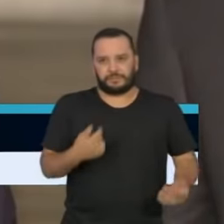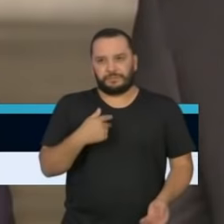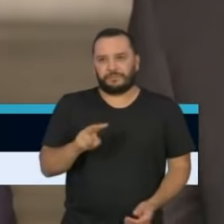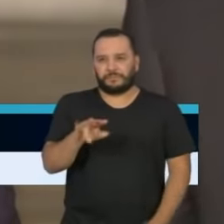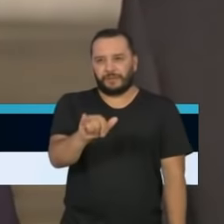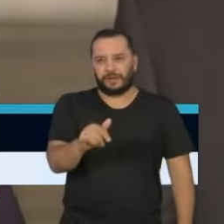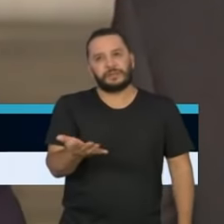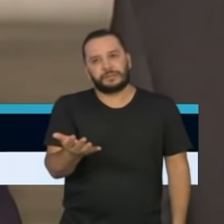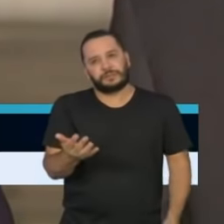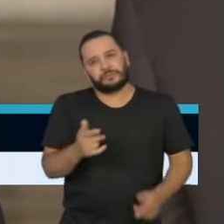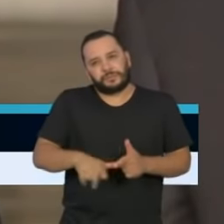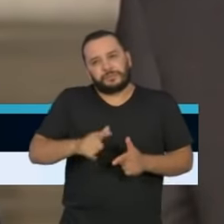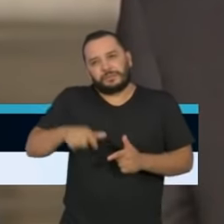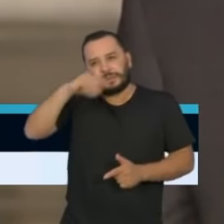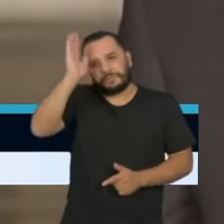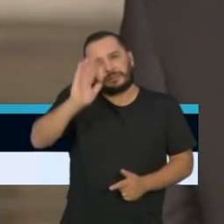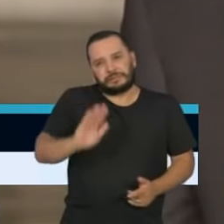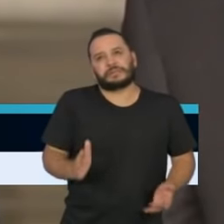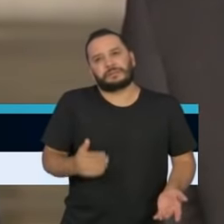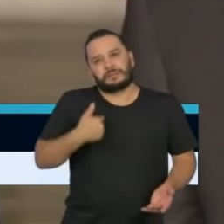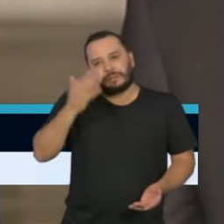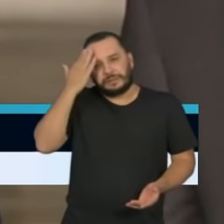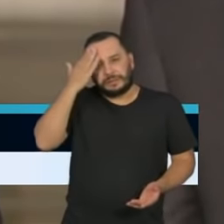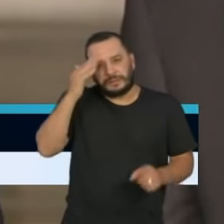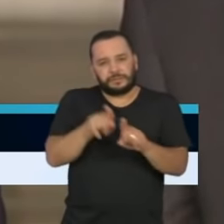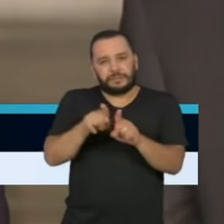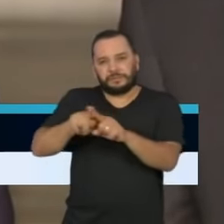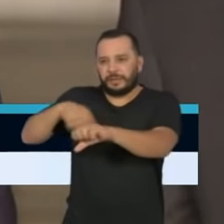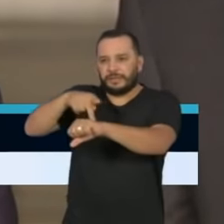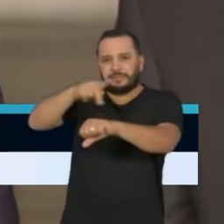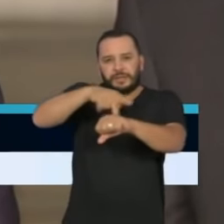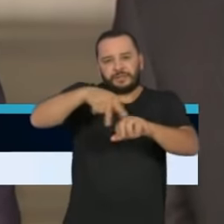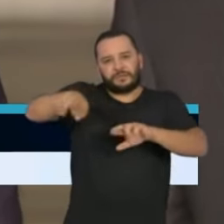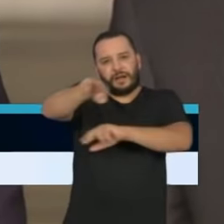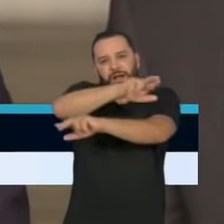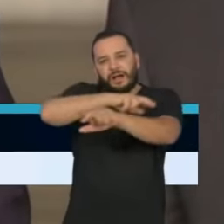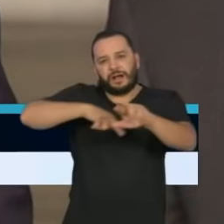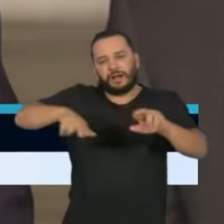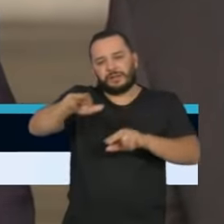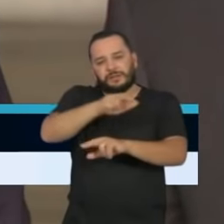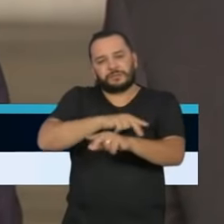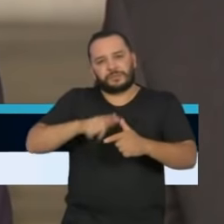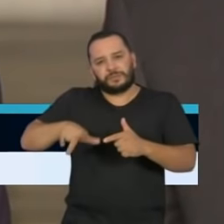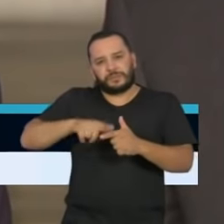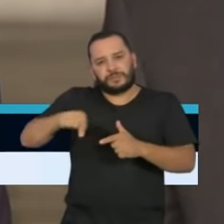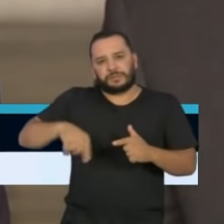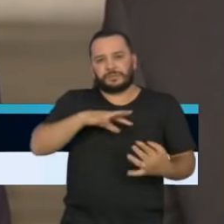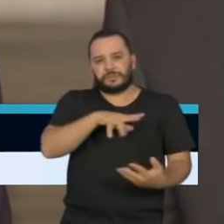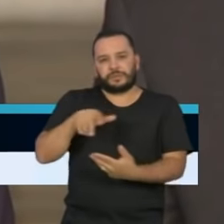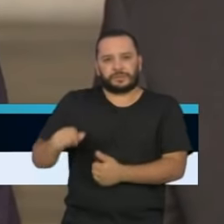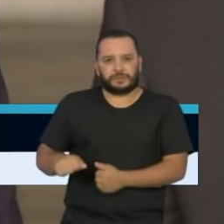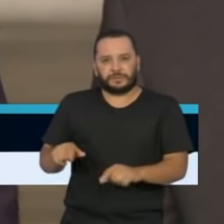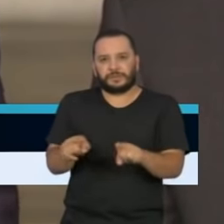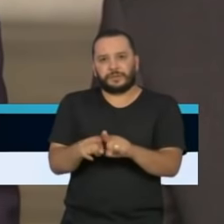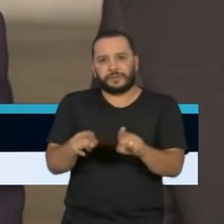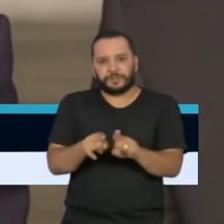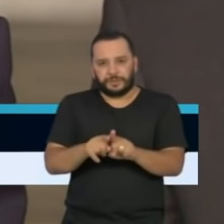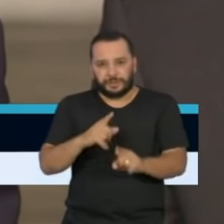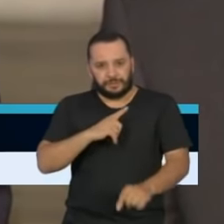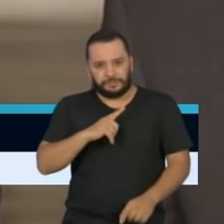se abate sobre o Brasil e, lamentavelmente, sobre dezenas de países do mundo. Will, muito obrigado pela sua pergunta. O próximo